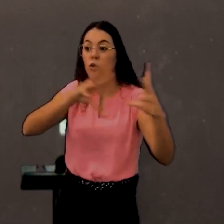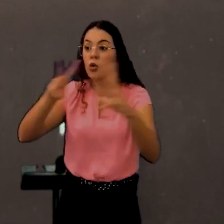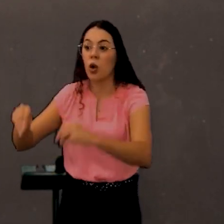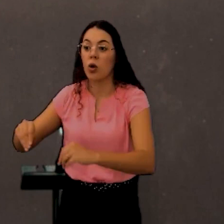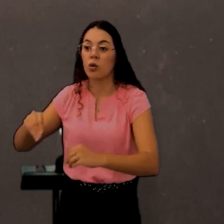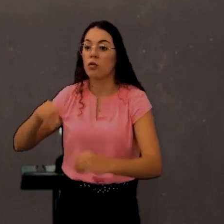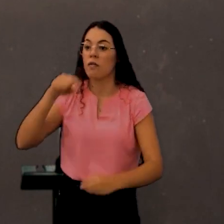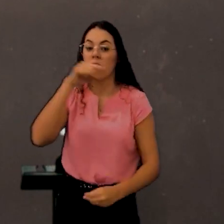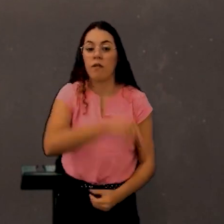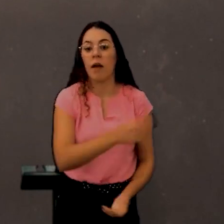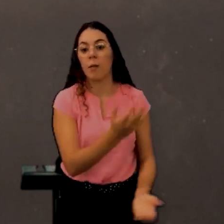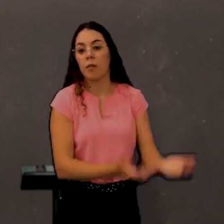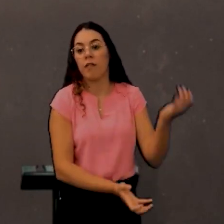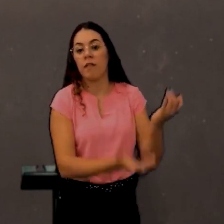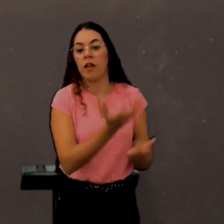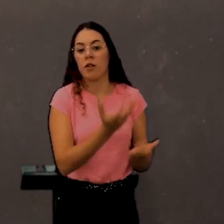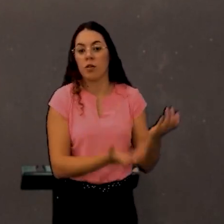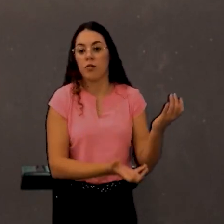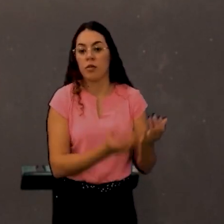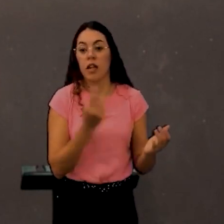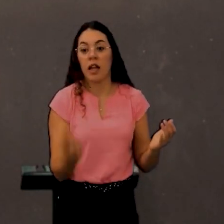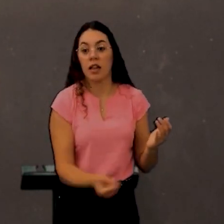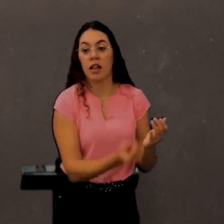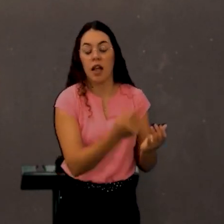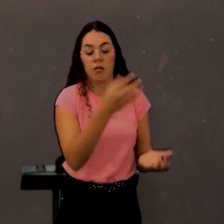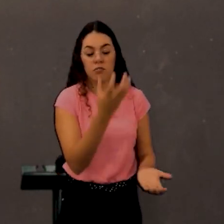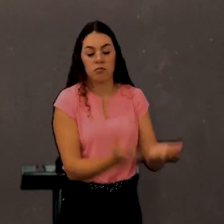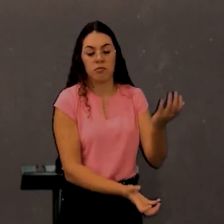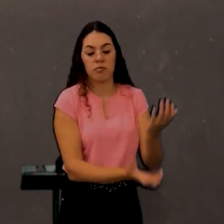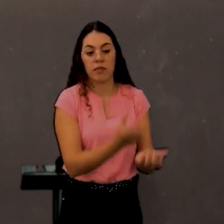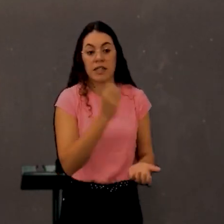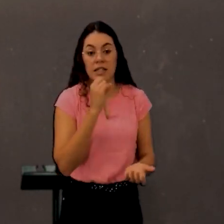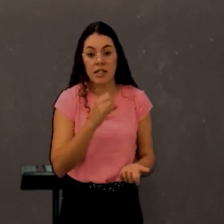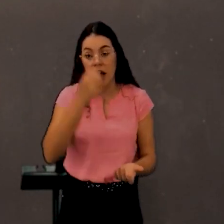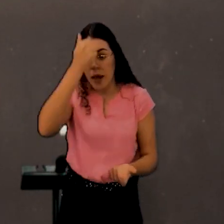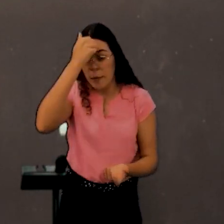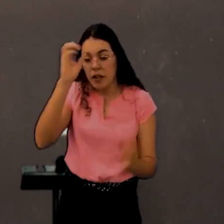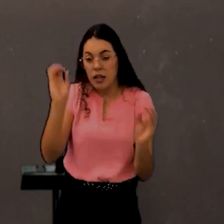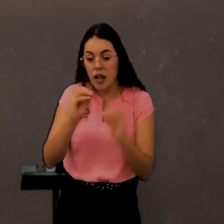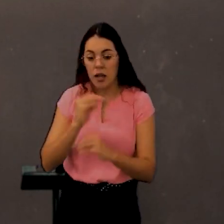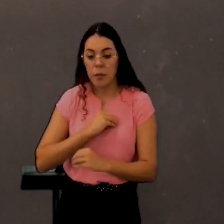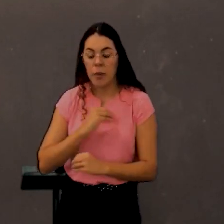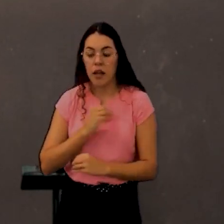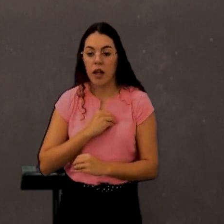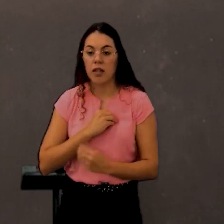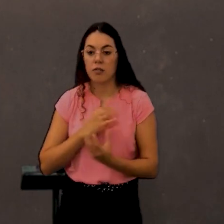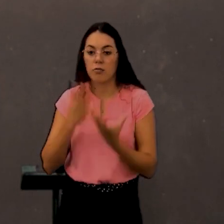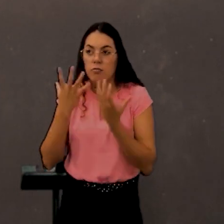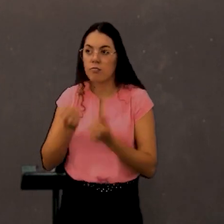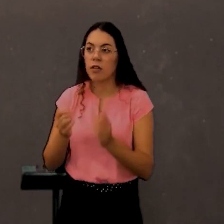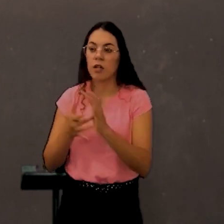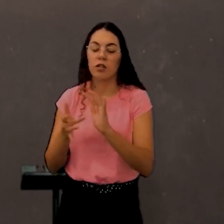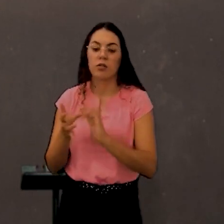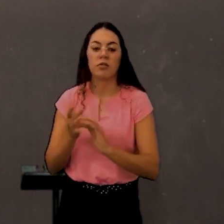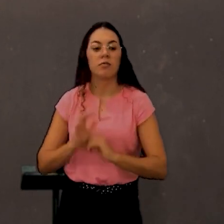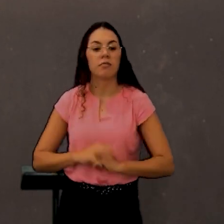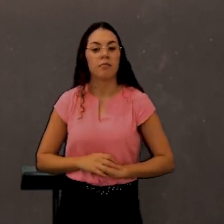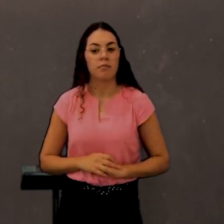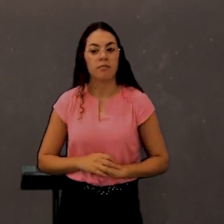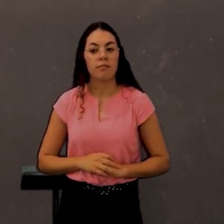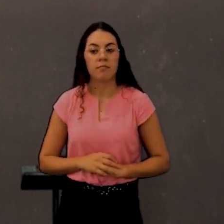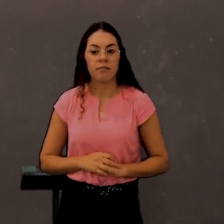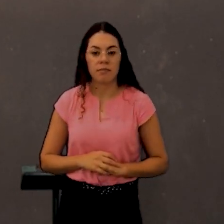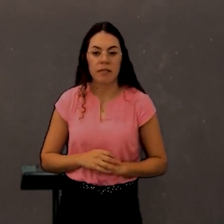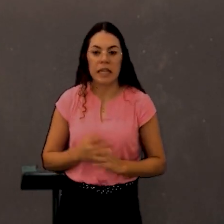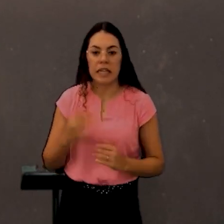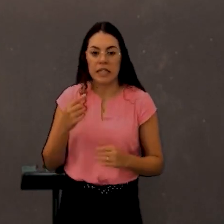estão condenados e passarão a eternidade no inferno, se não se arrependerem dos seus pecados e não entregarem sua vida a Cristo Jesus. Eita,